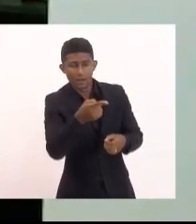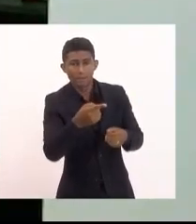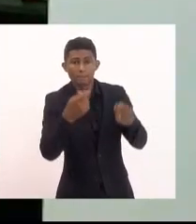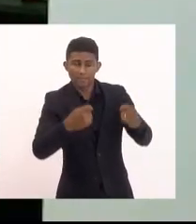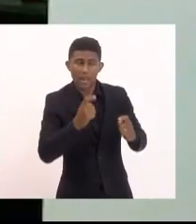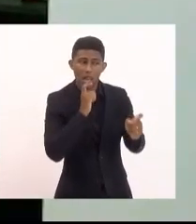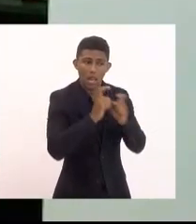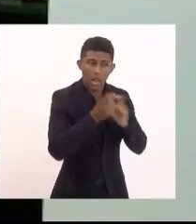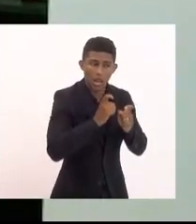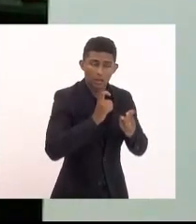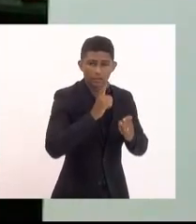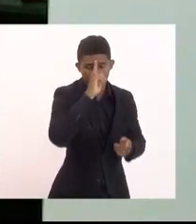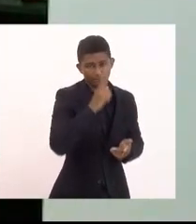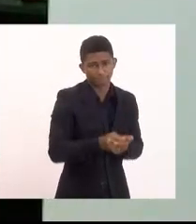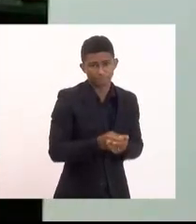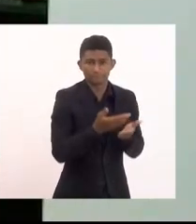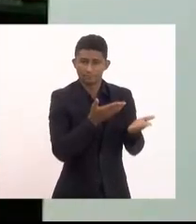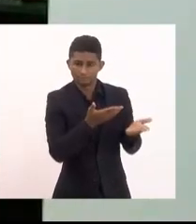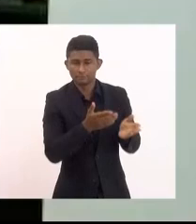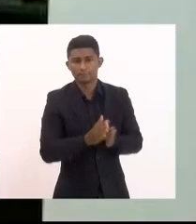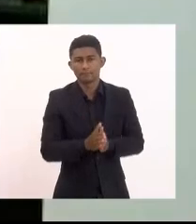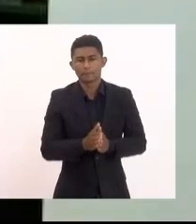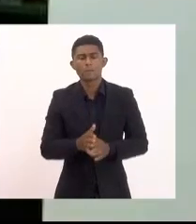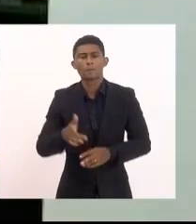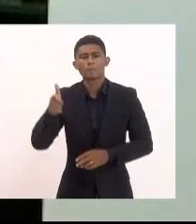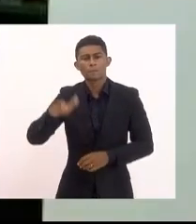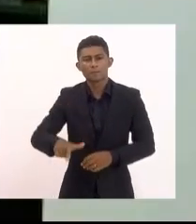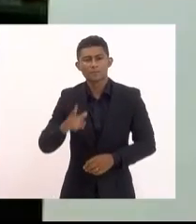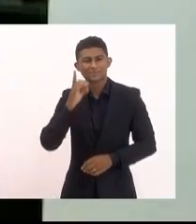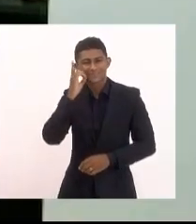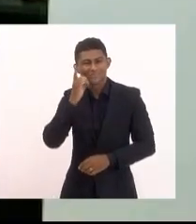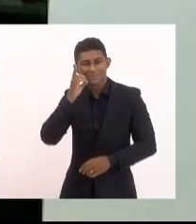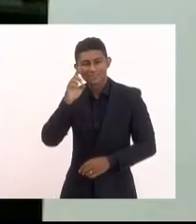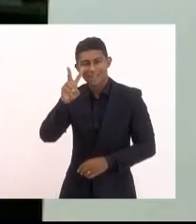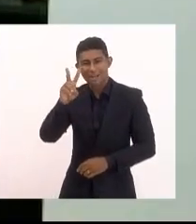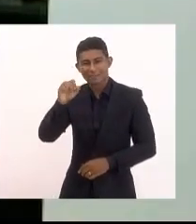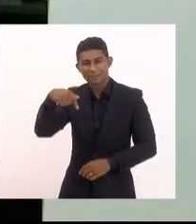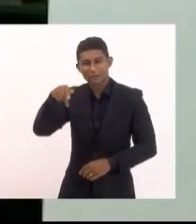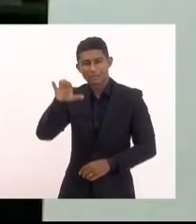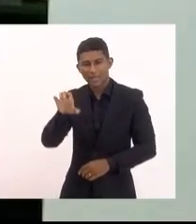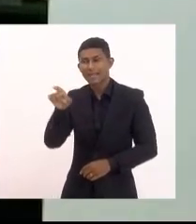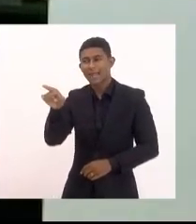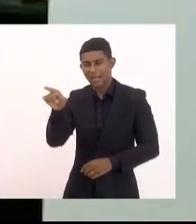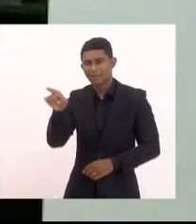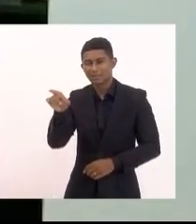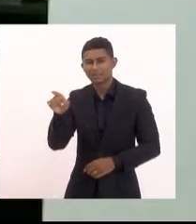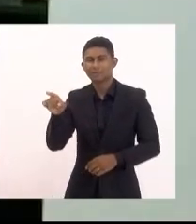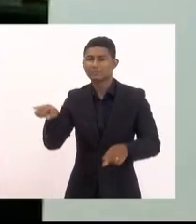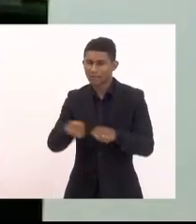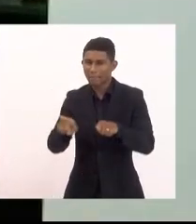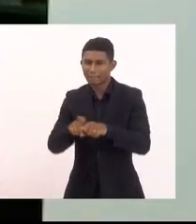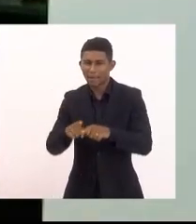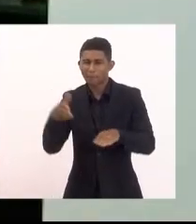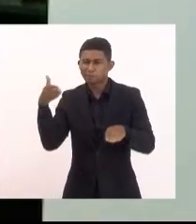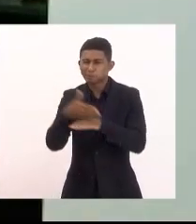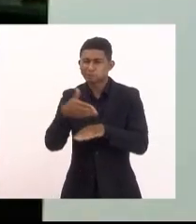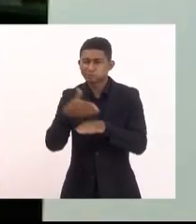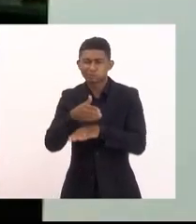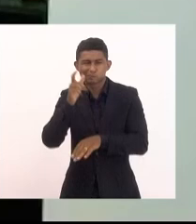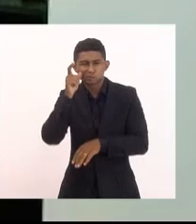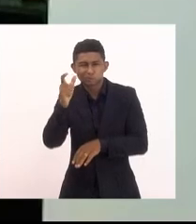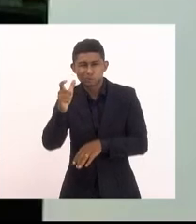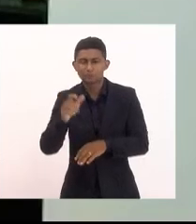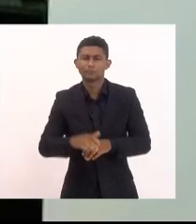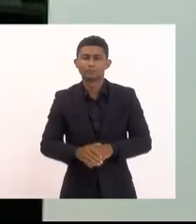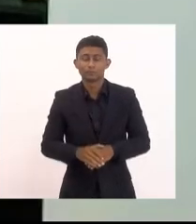presidente, deputado Valdeir, que participou disso bem de perto, ainda no último